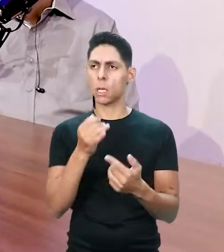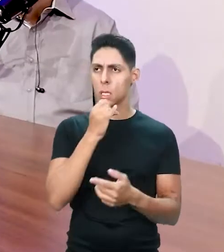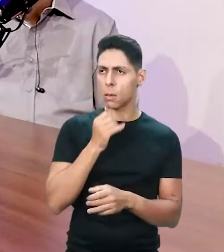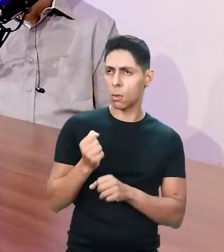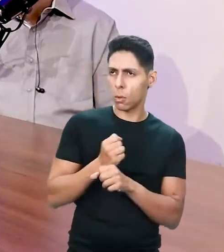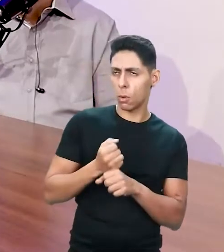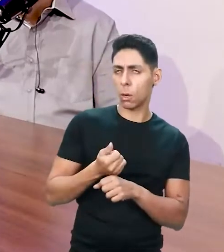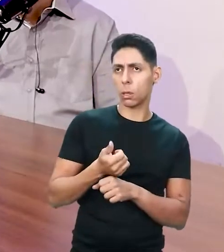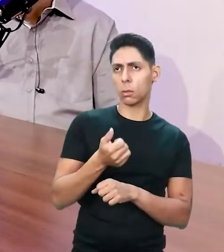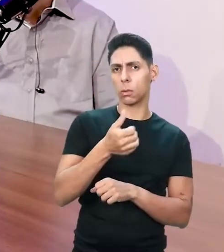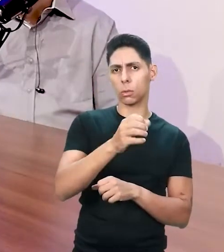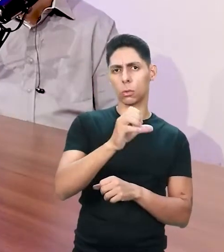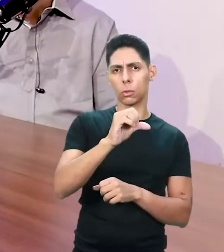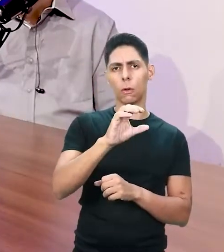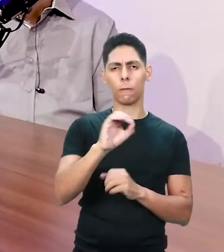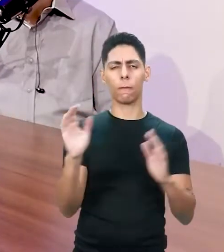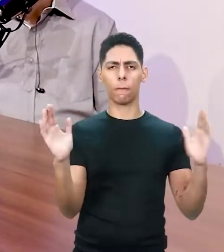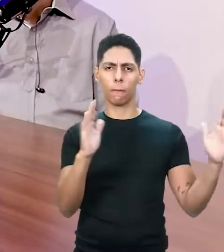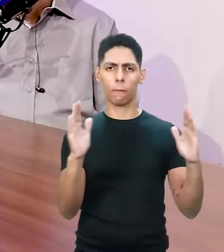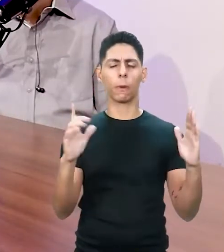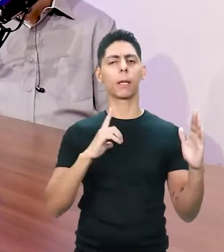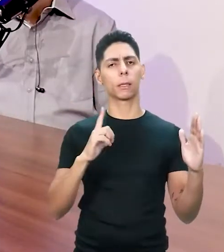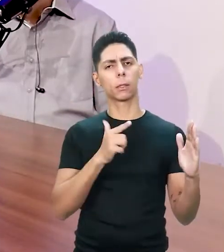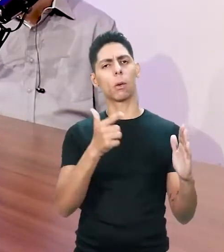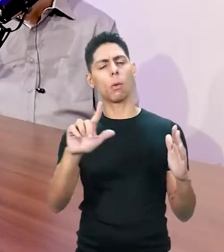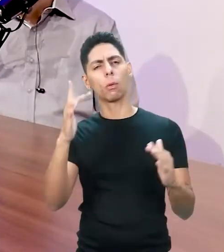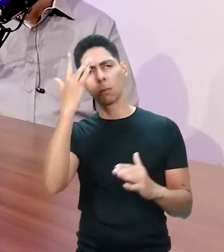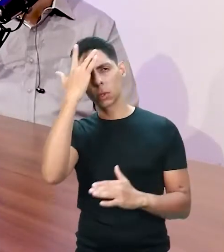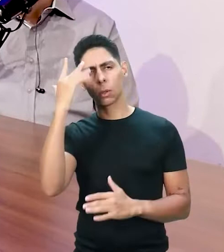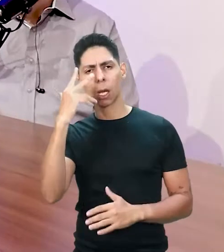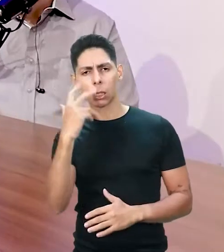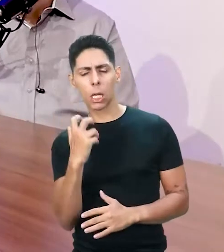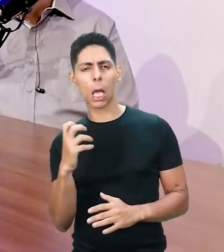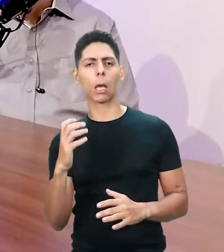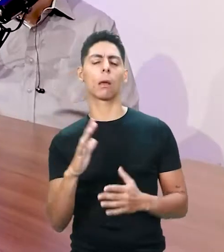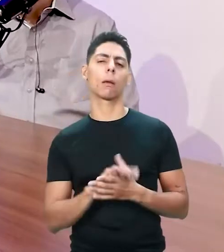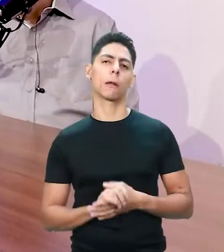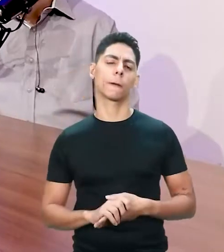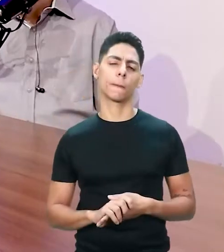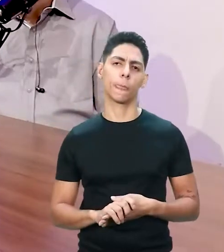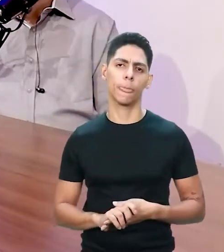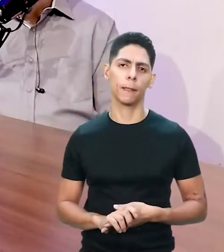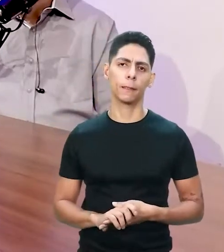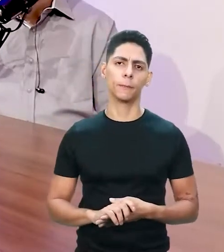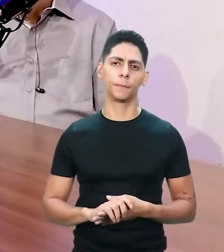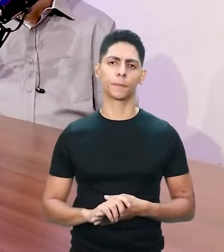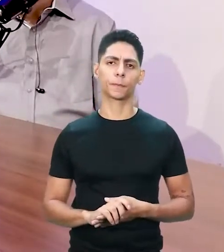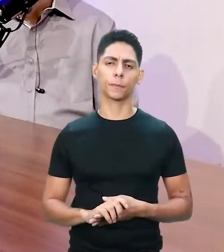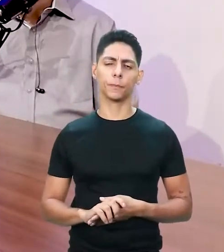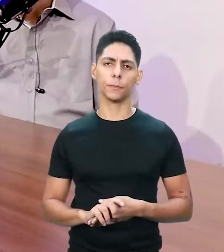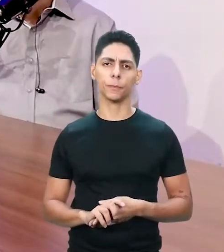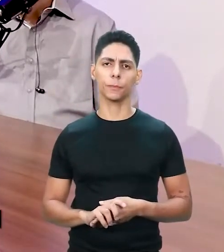o Jorge José da Rádio CBN Natal, que era cego total, o Janchit, lá de